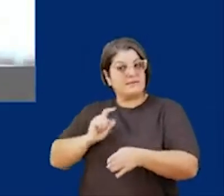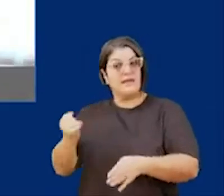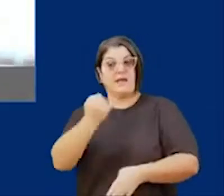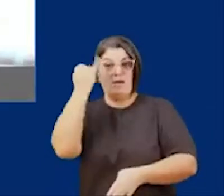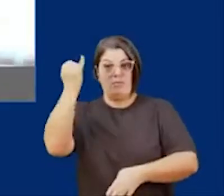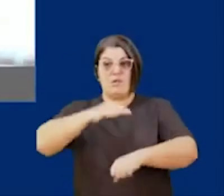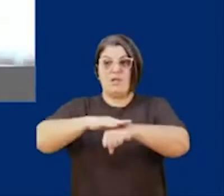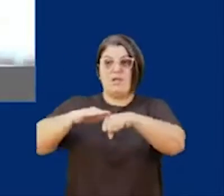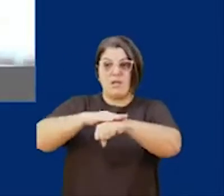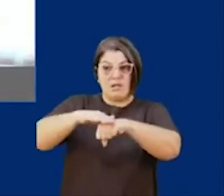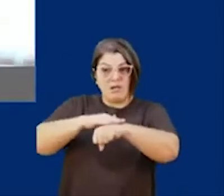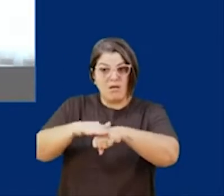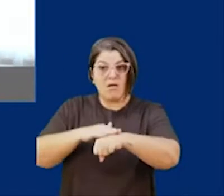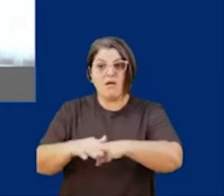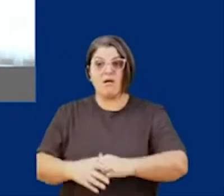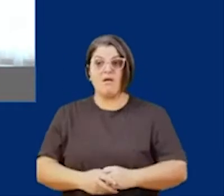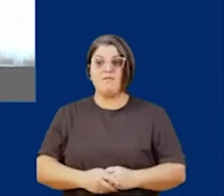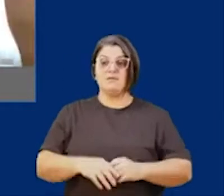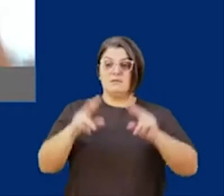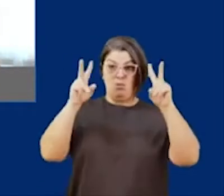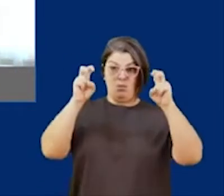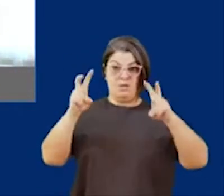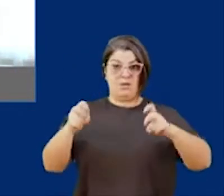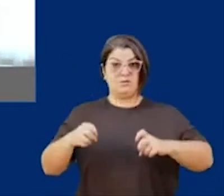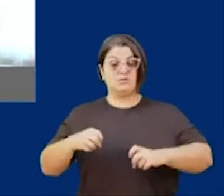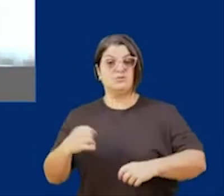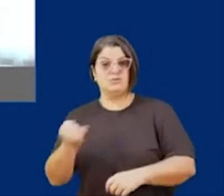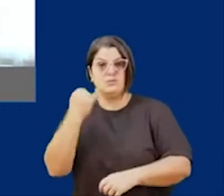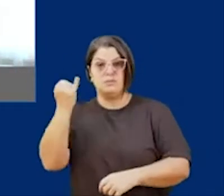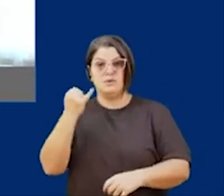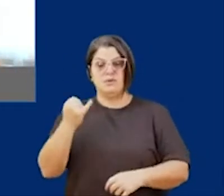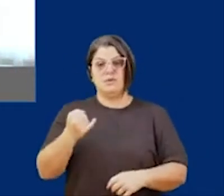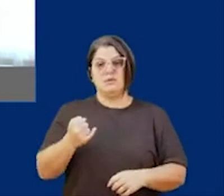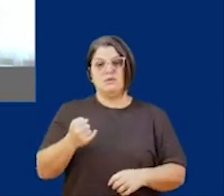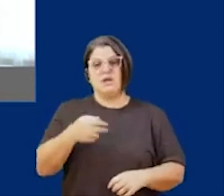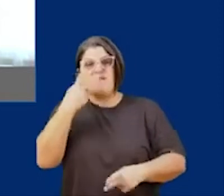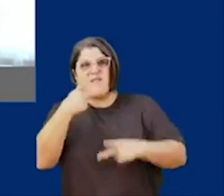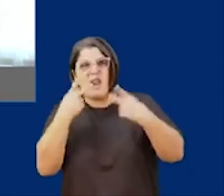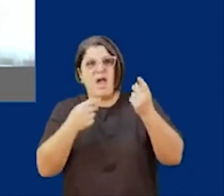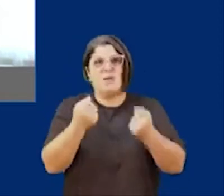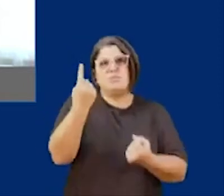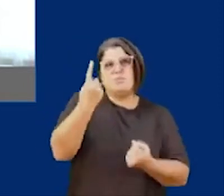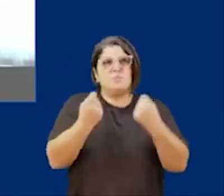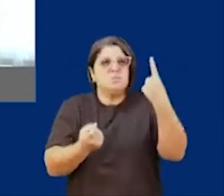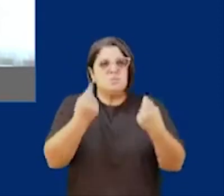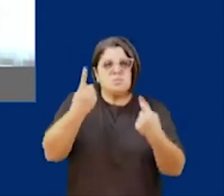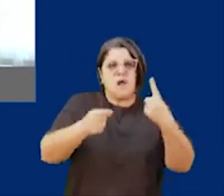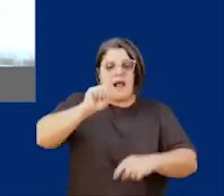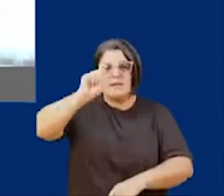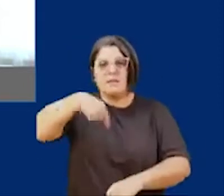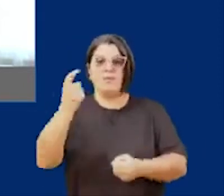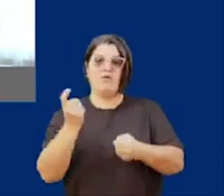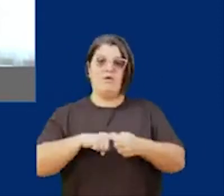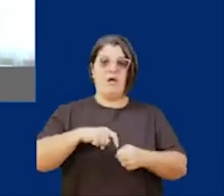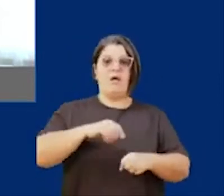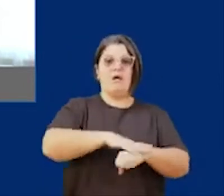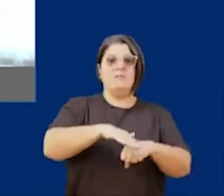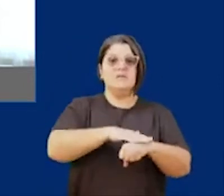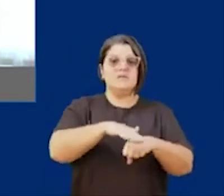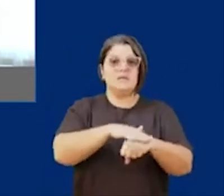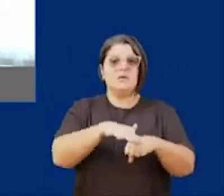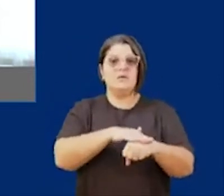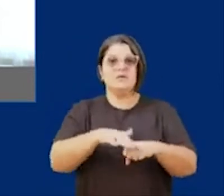ser um assunto para a gente continuar. Eu vou pincelar alguns assuntos, né? Para a gente poder voltar a eles na conversa. Acho que vai ser uma boa maneira da